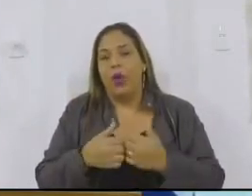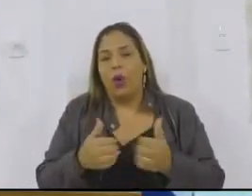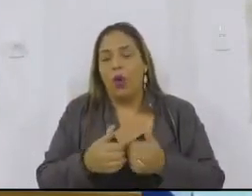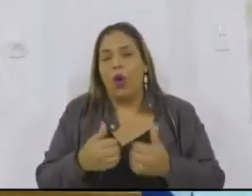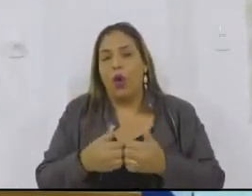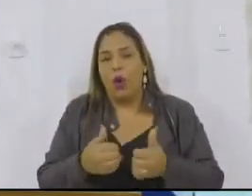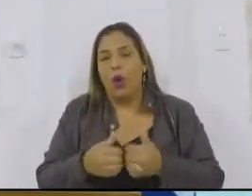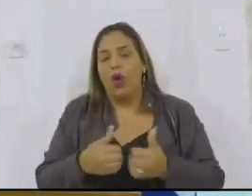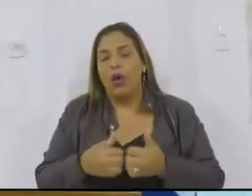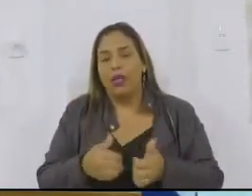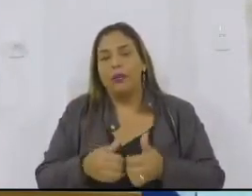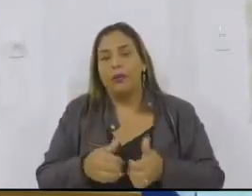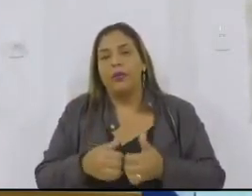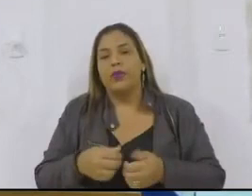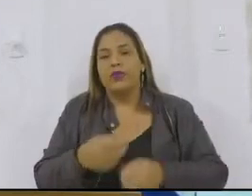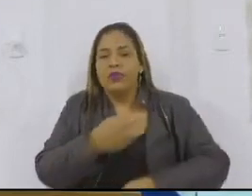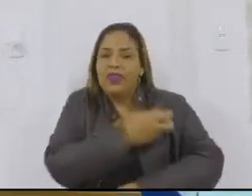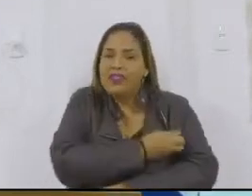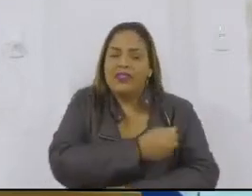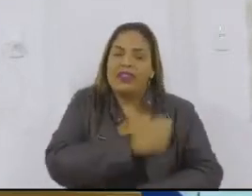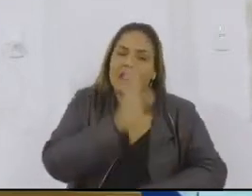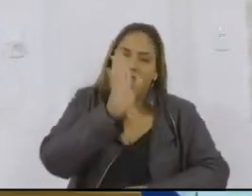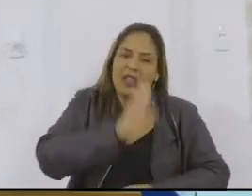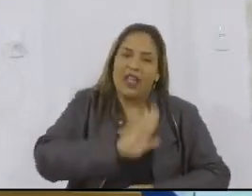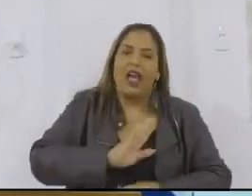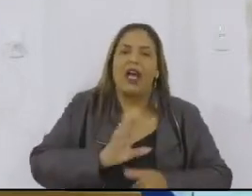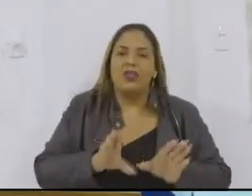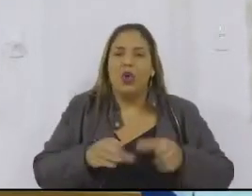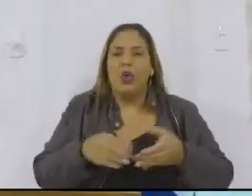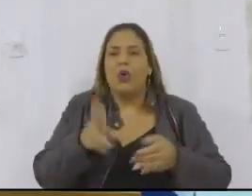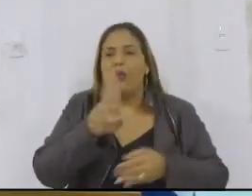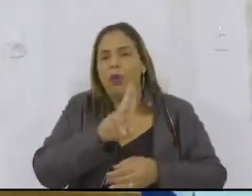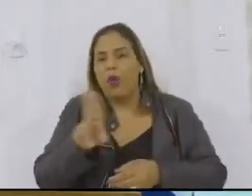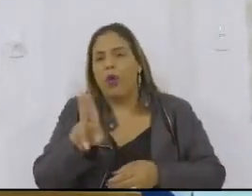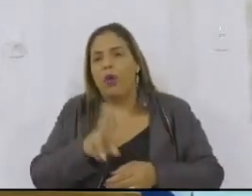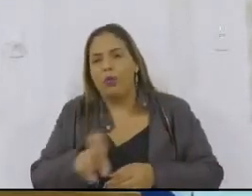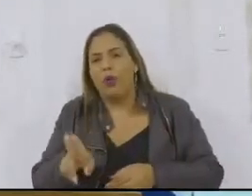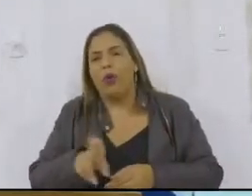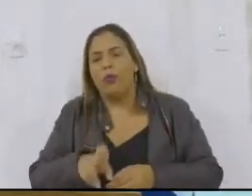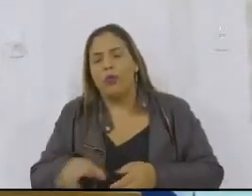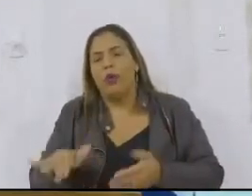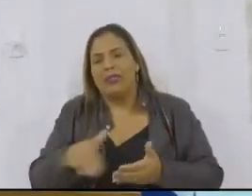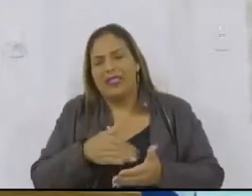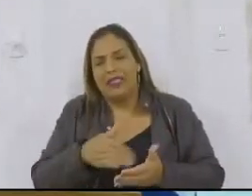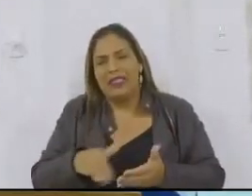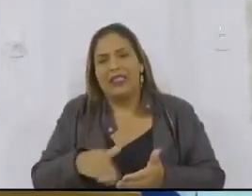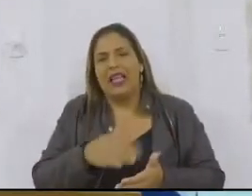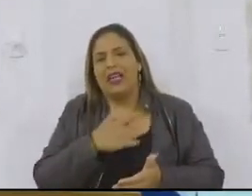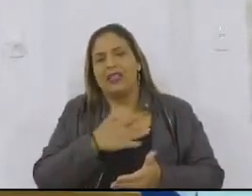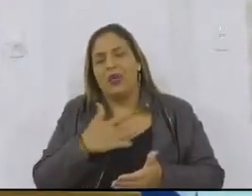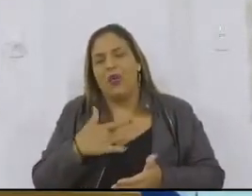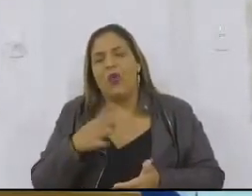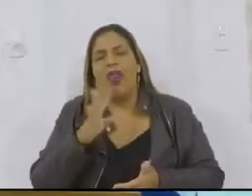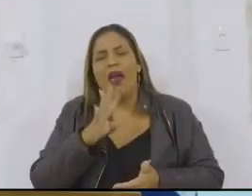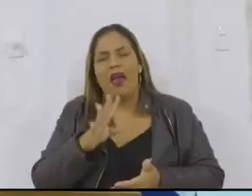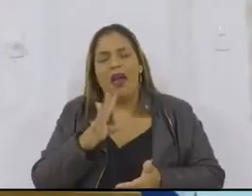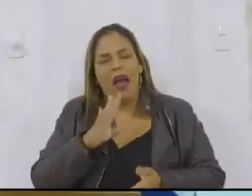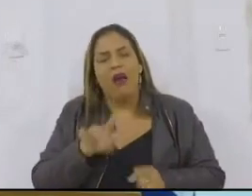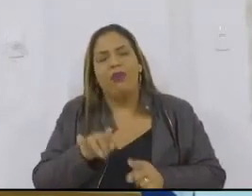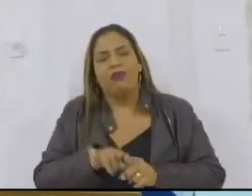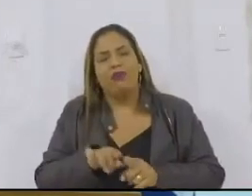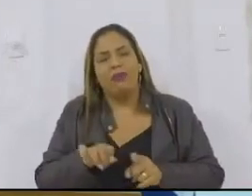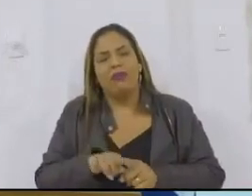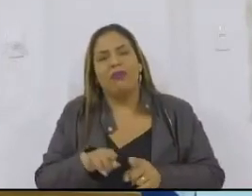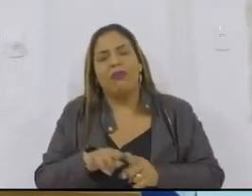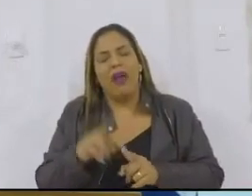com a Ciele, a Suelen, a Ana Júlia, Nelimar, o secretário de saúde. Muito legal a gente ver as